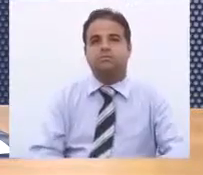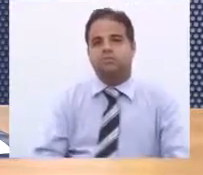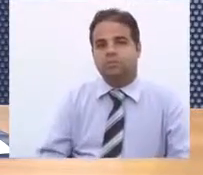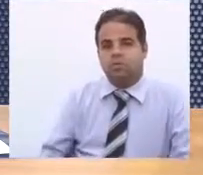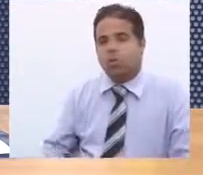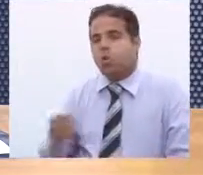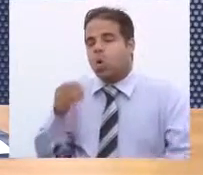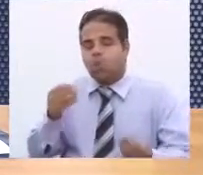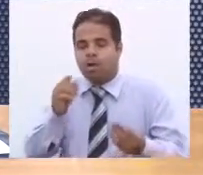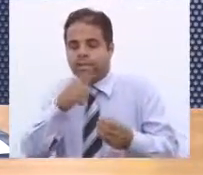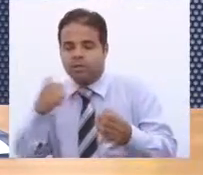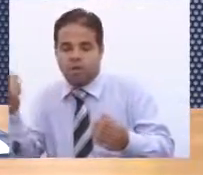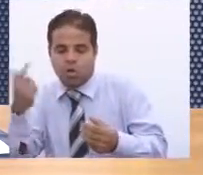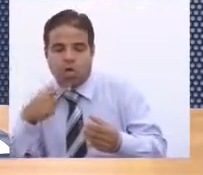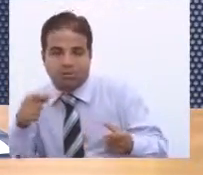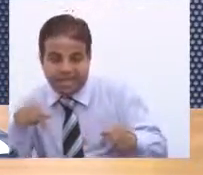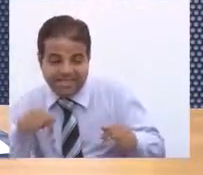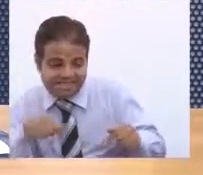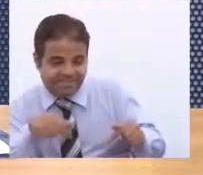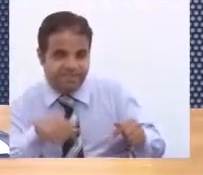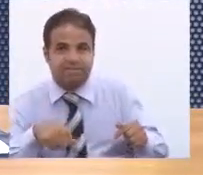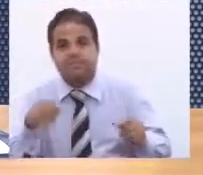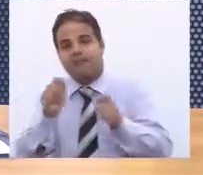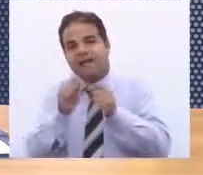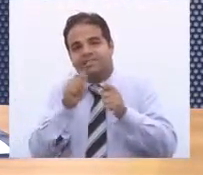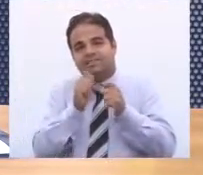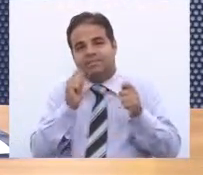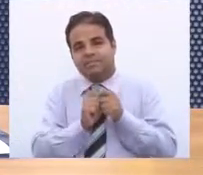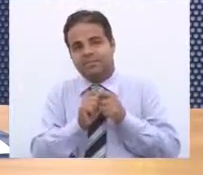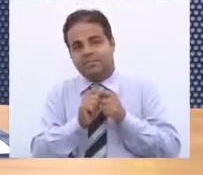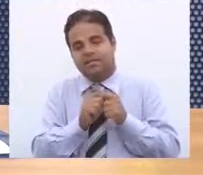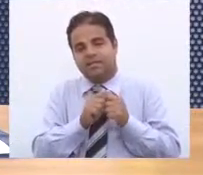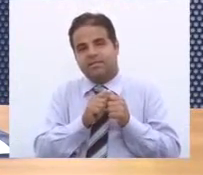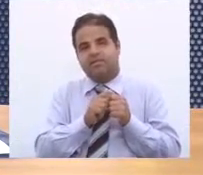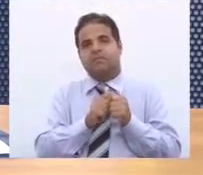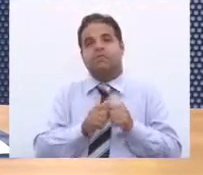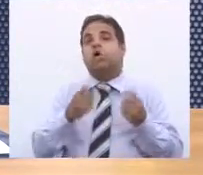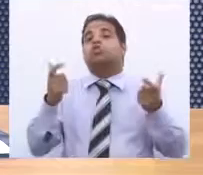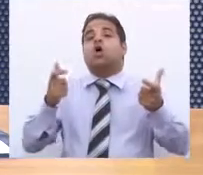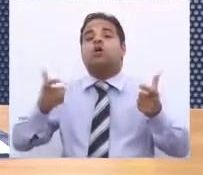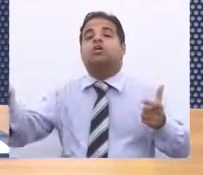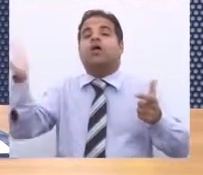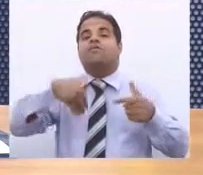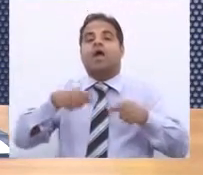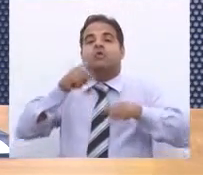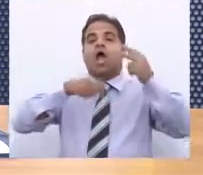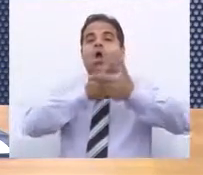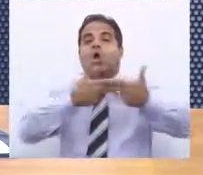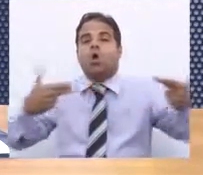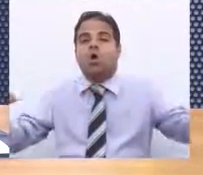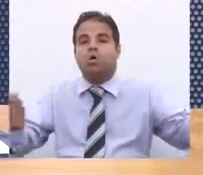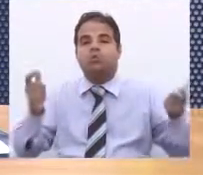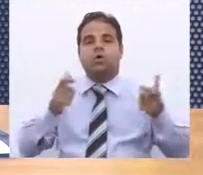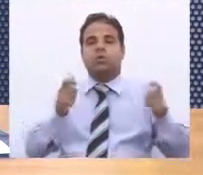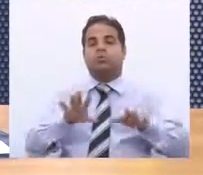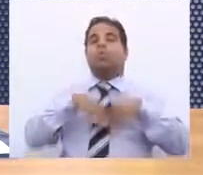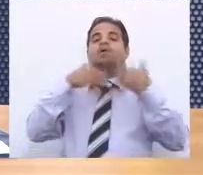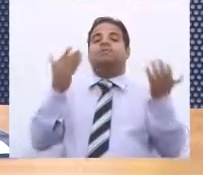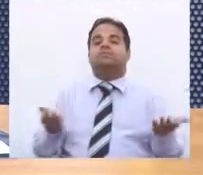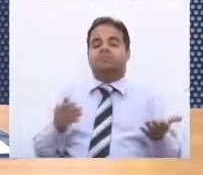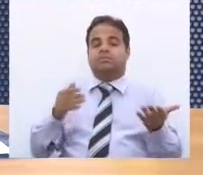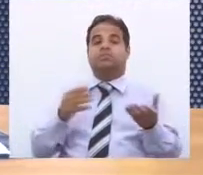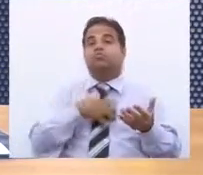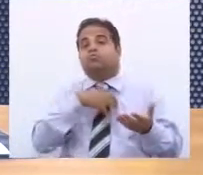Como é que nós vamos aqui fazer de onde virão os recursos aqui? Quais serão as